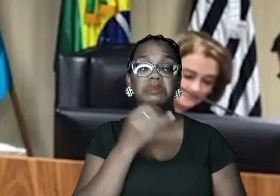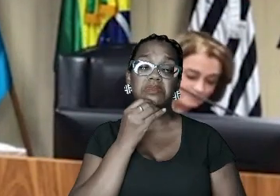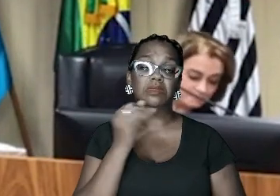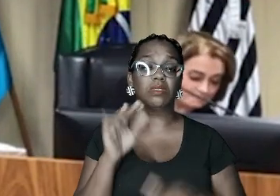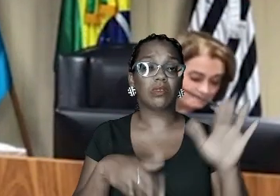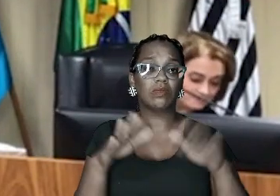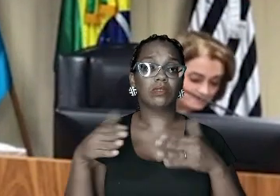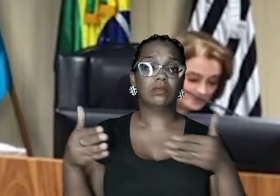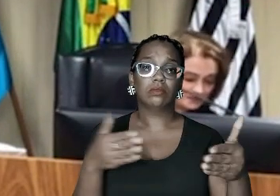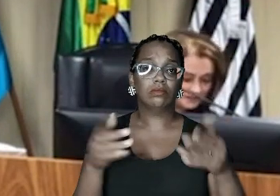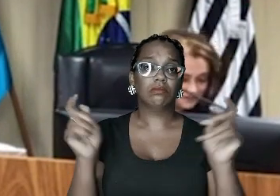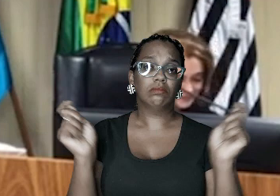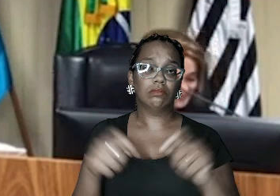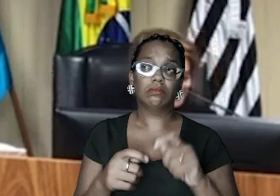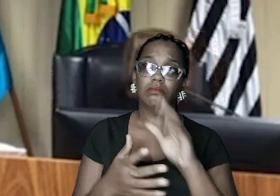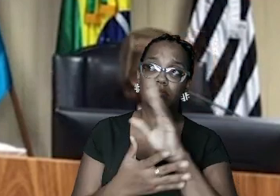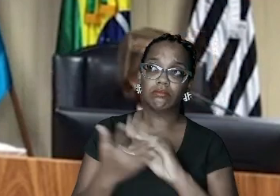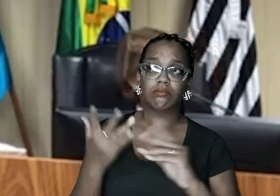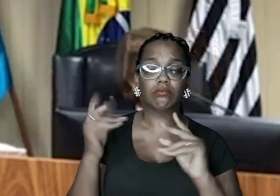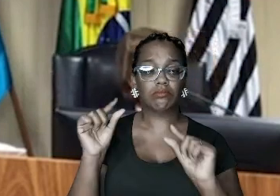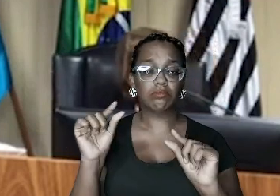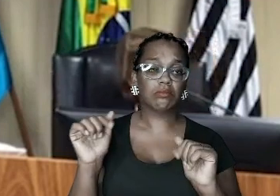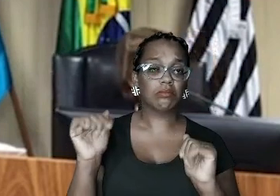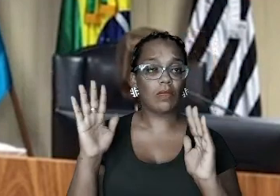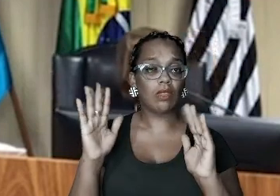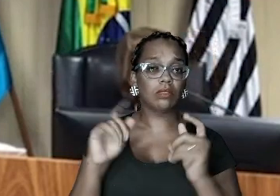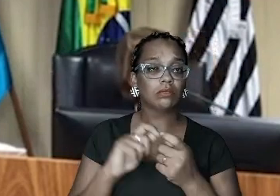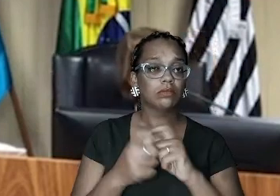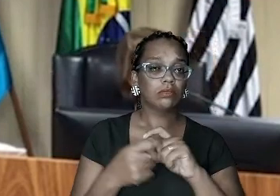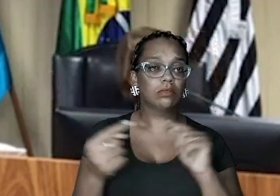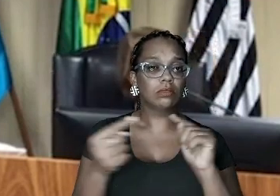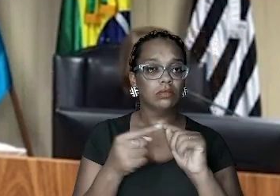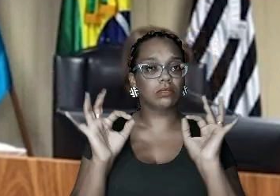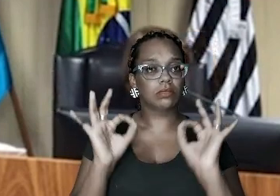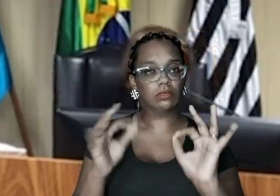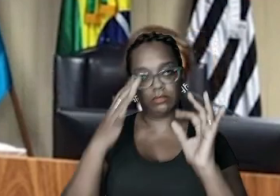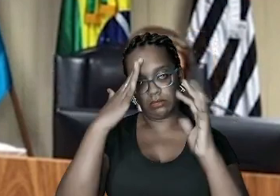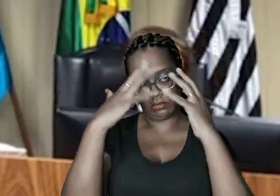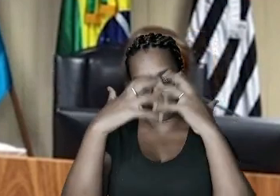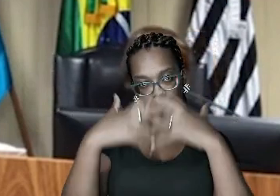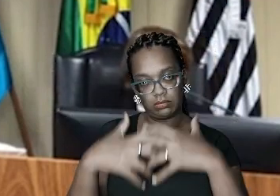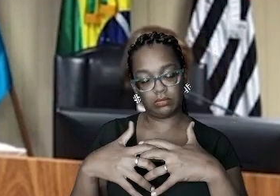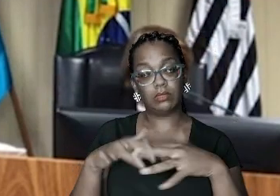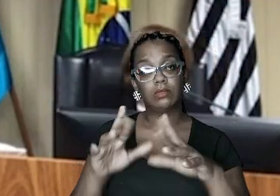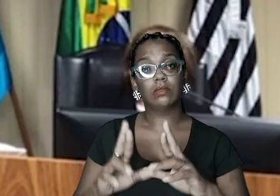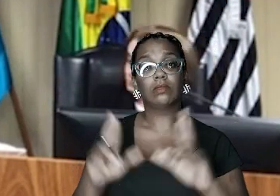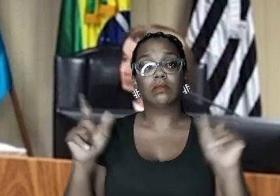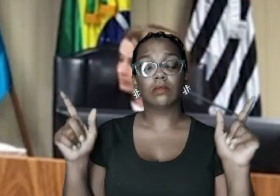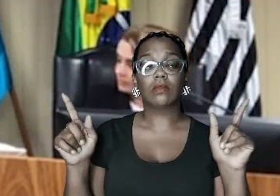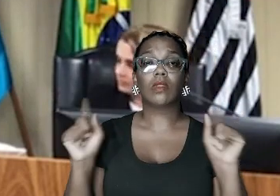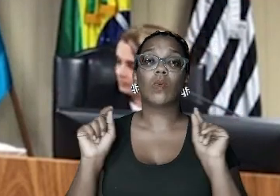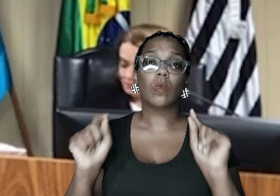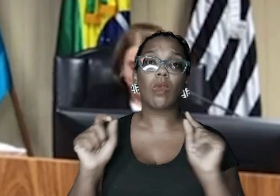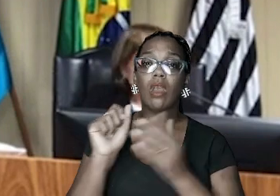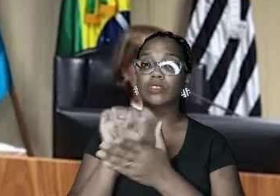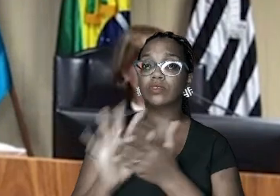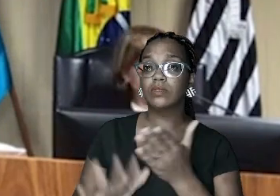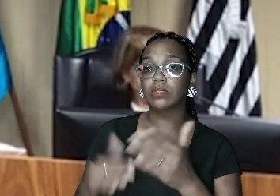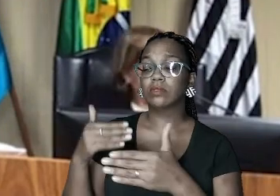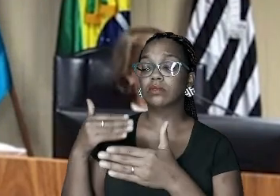caminhassemos de uma forma um pouquinho mais adequada um pouco mais racional para diferenciar a atividade do processo